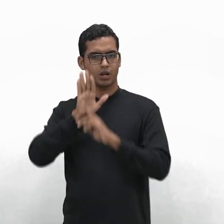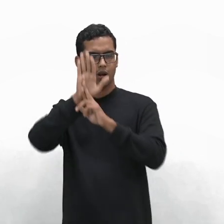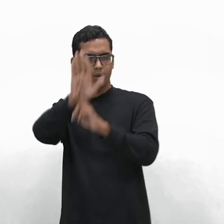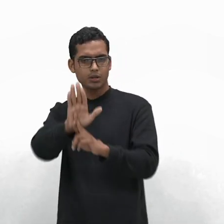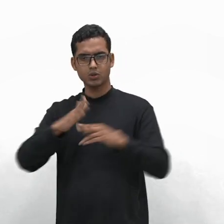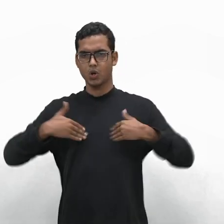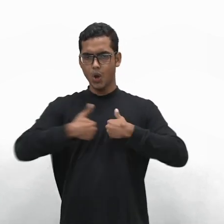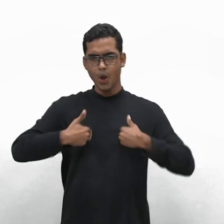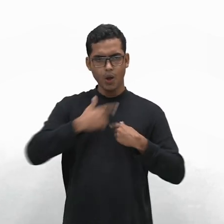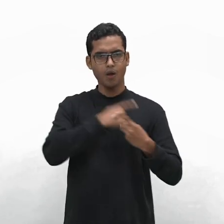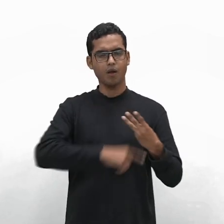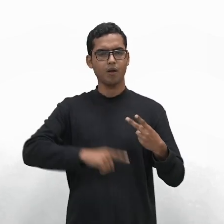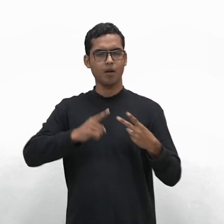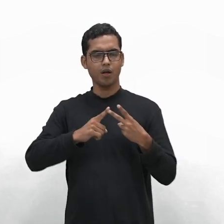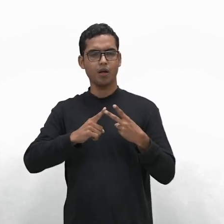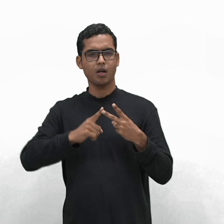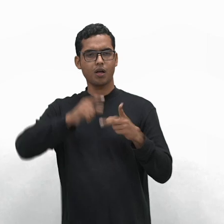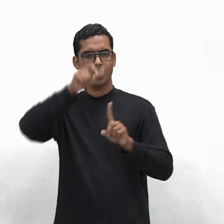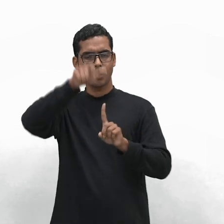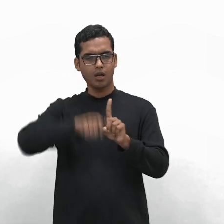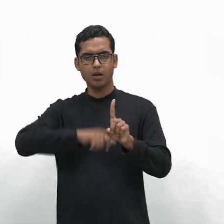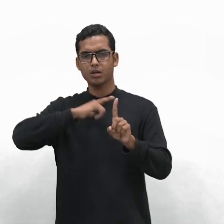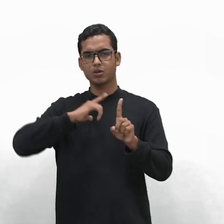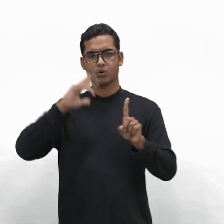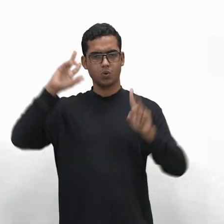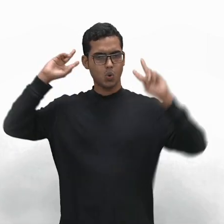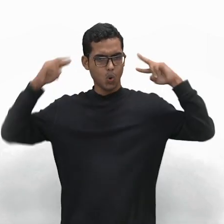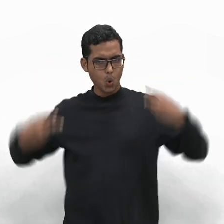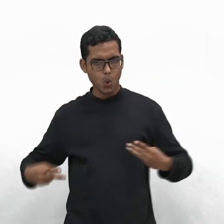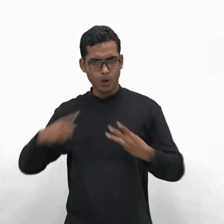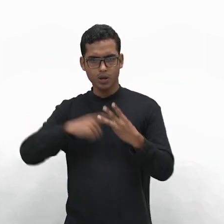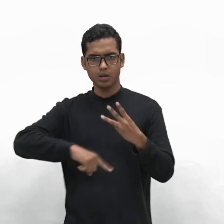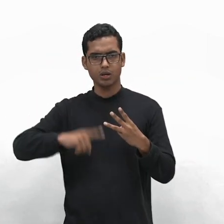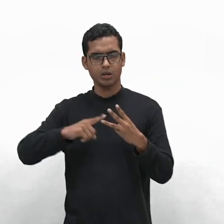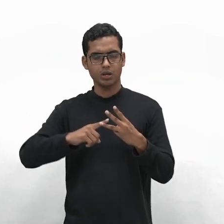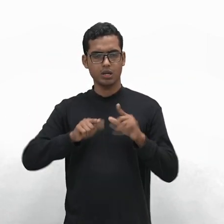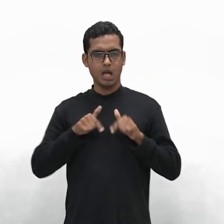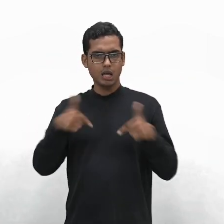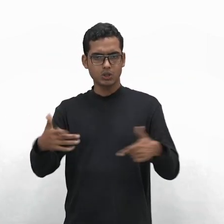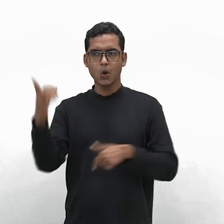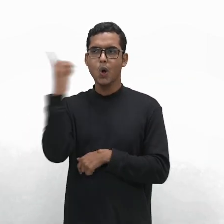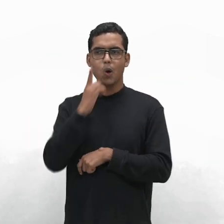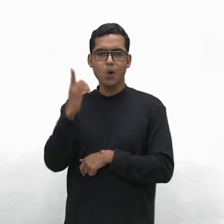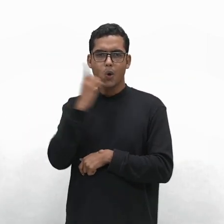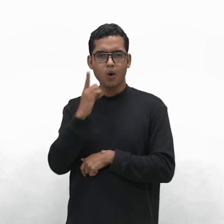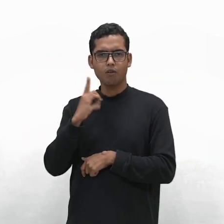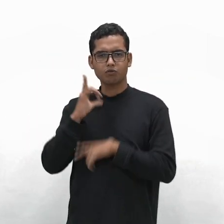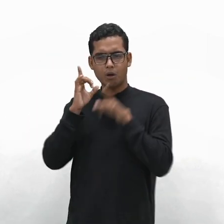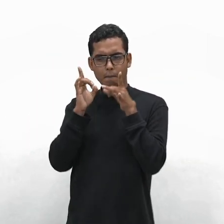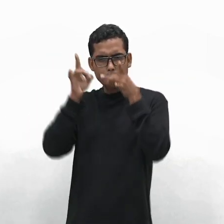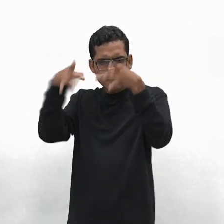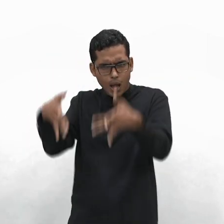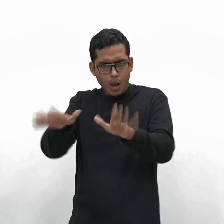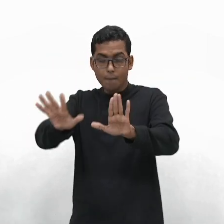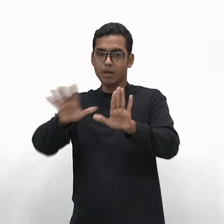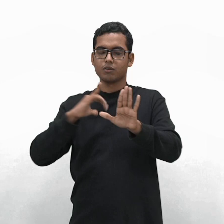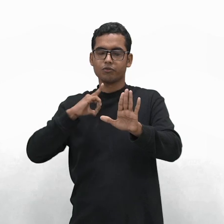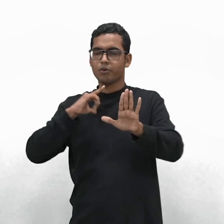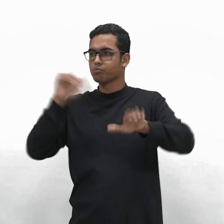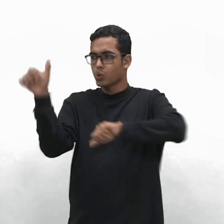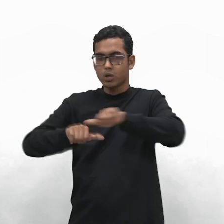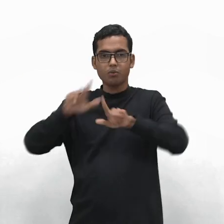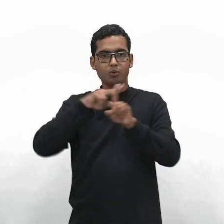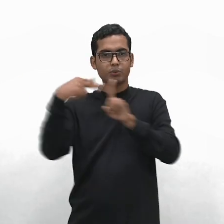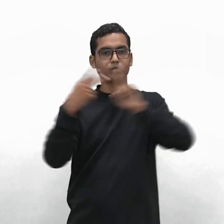figuras humanas, atividades cotidianas, isso foi abandonado? Não. Não foi abandonado, mas foi visto de uma outra